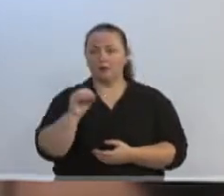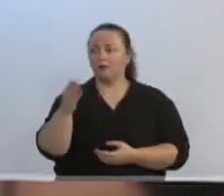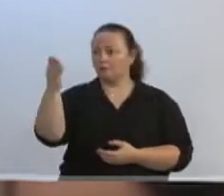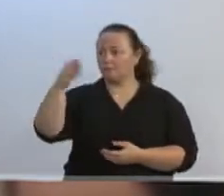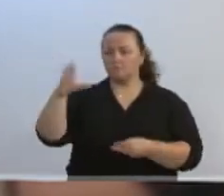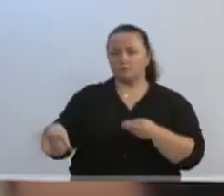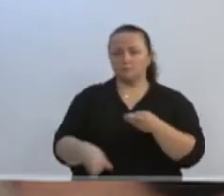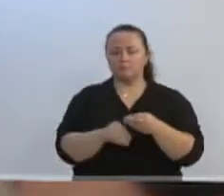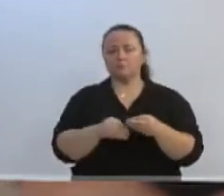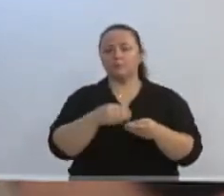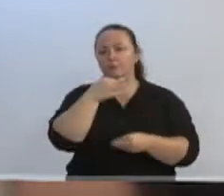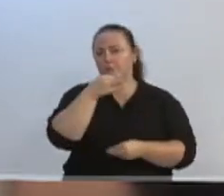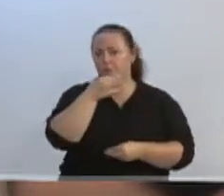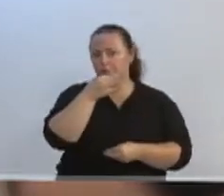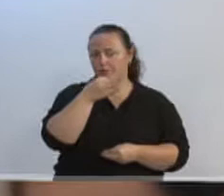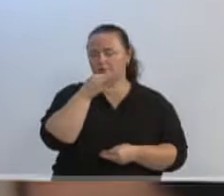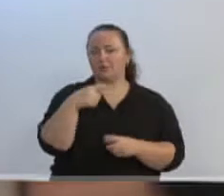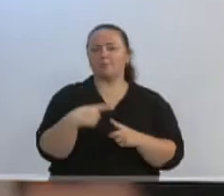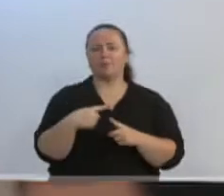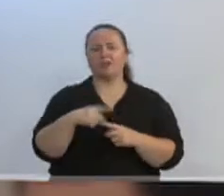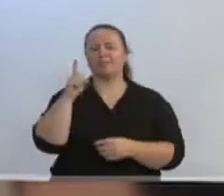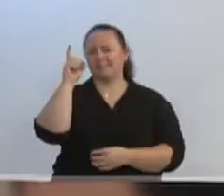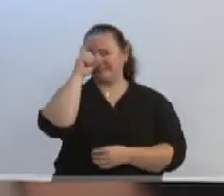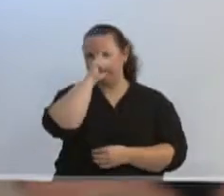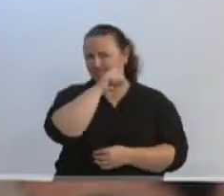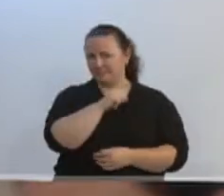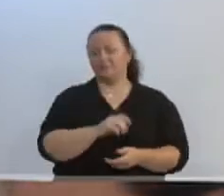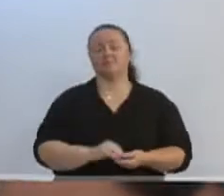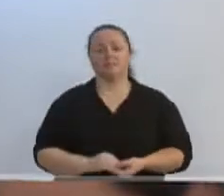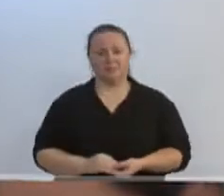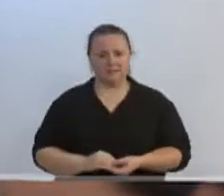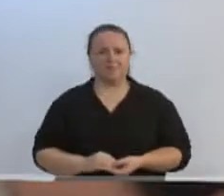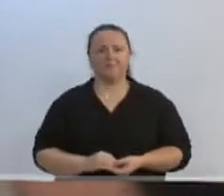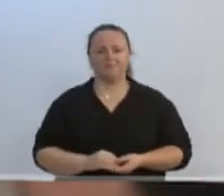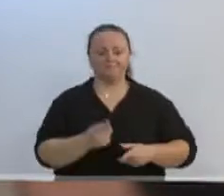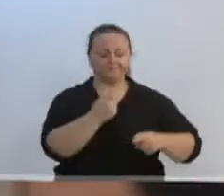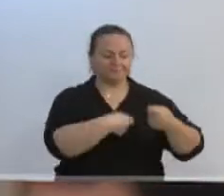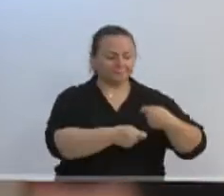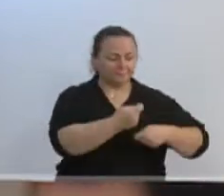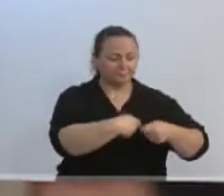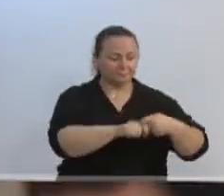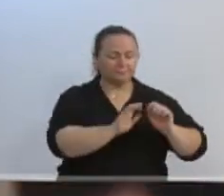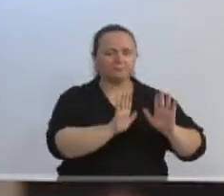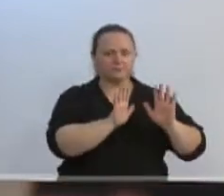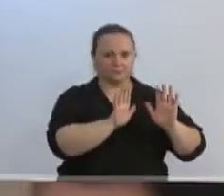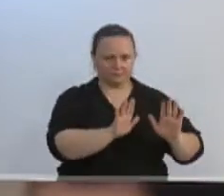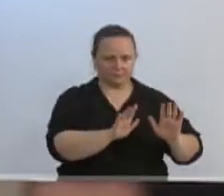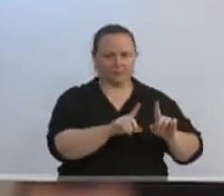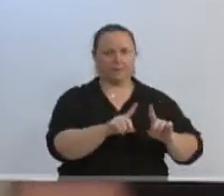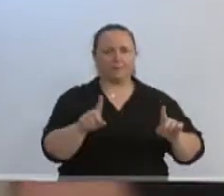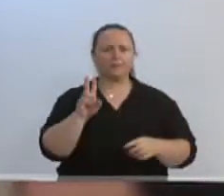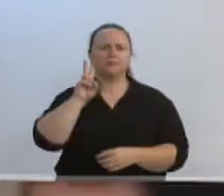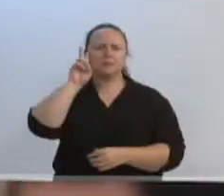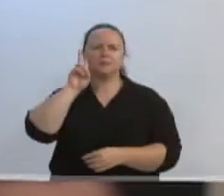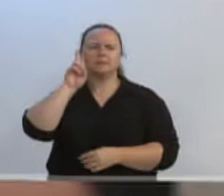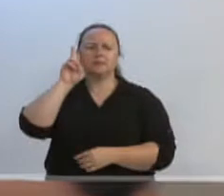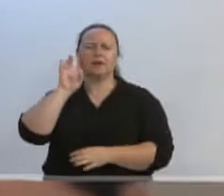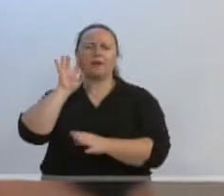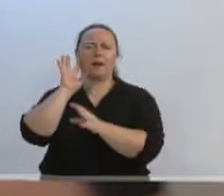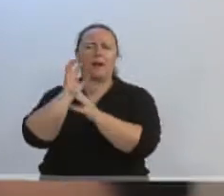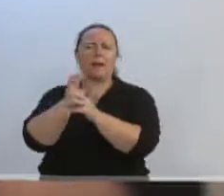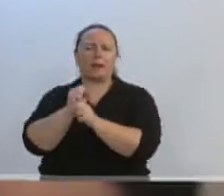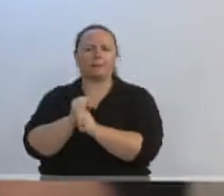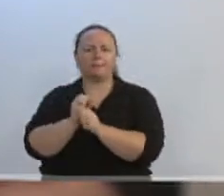outras sugestões, porque é difícil tocar nessas... Olhar administrativamente é uma coisa, mas olhar historicamente,